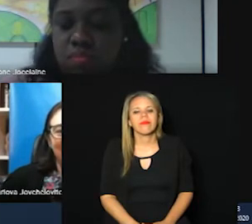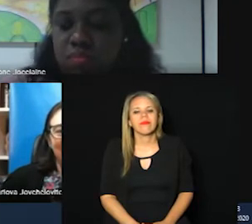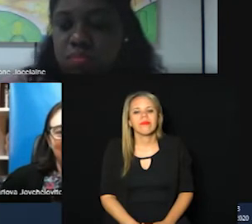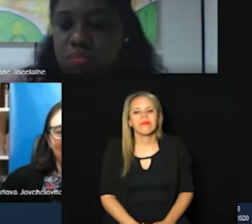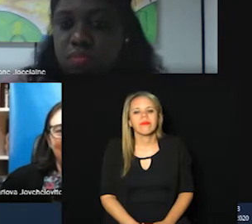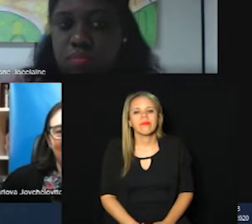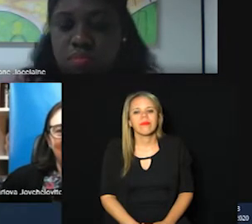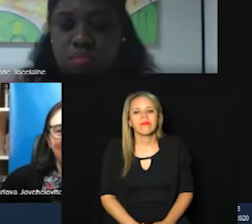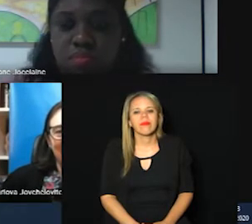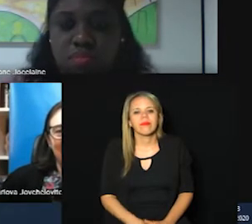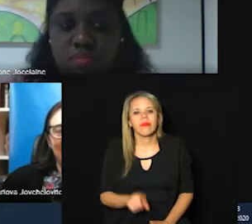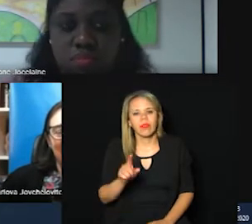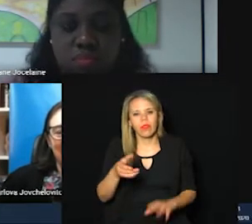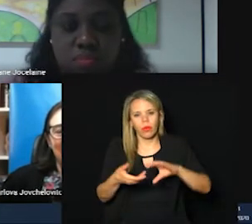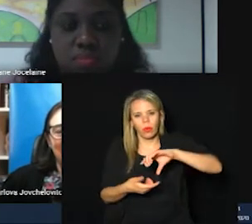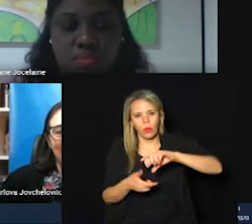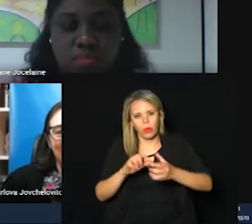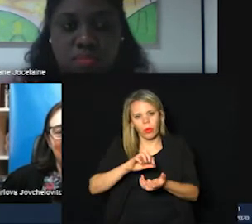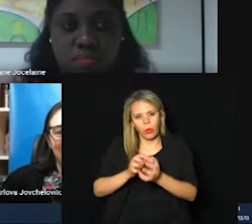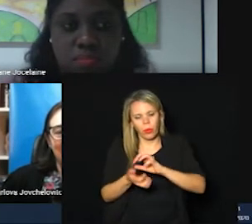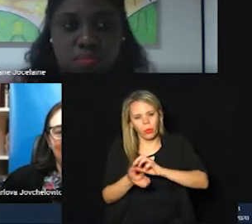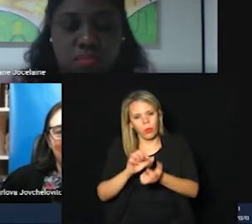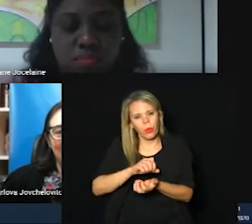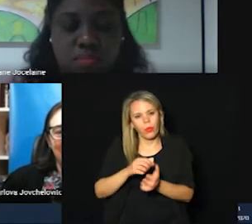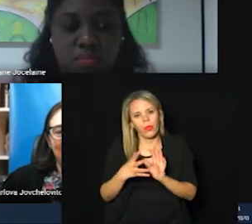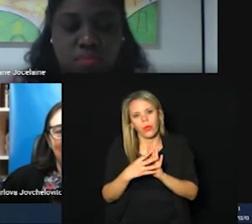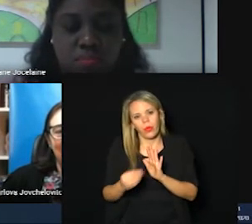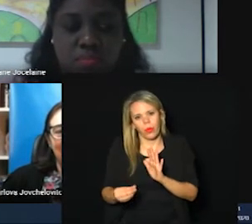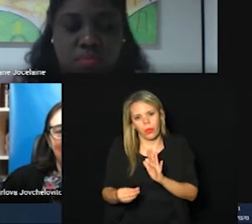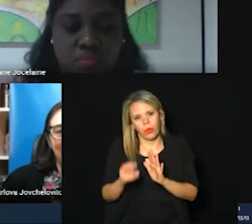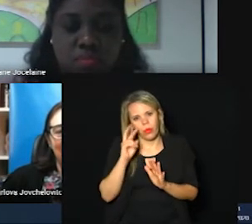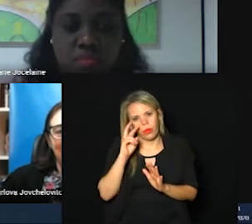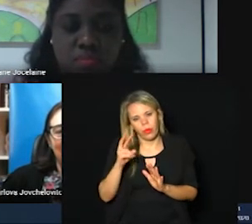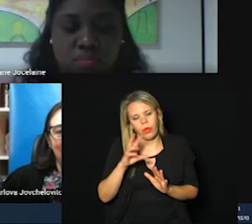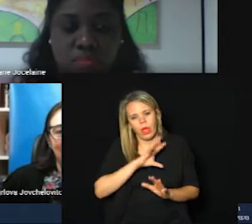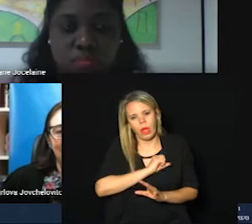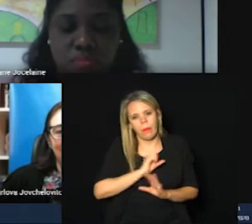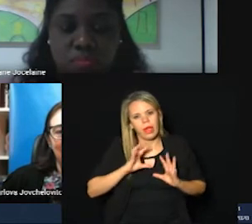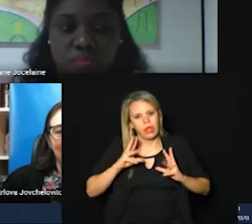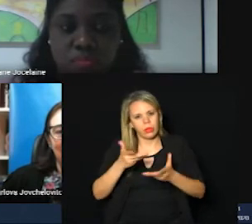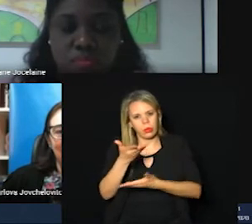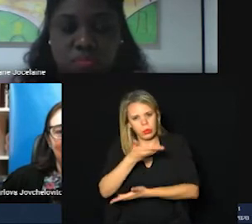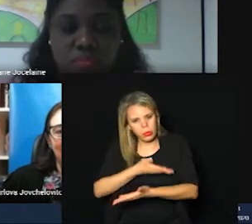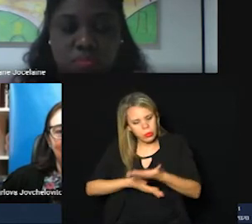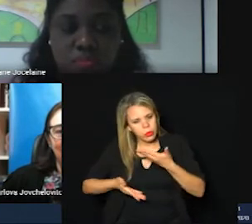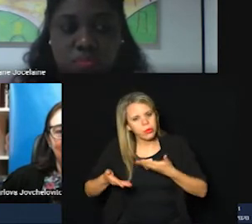Esse é o dado, como eu falei, um dos modelos. Amar a todos.